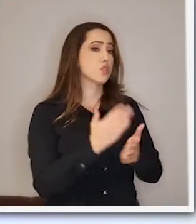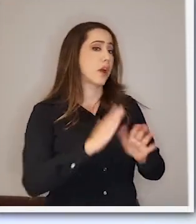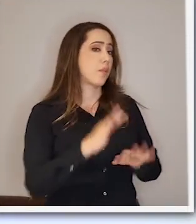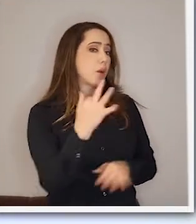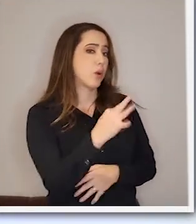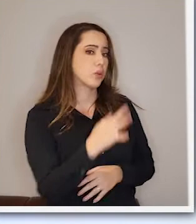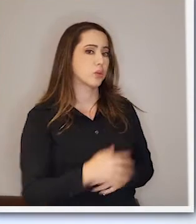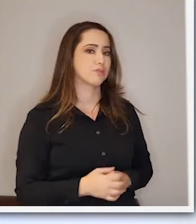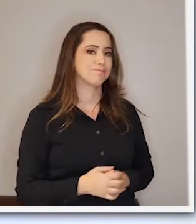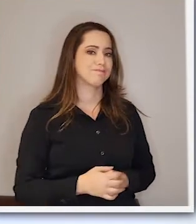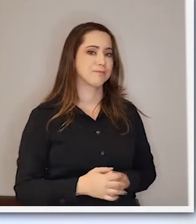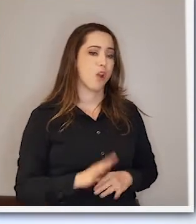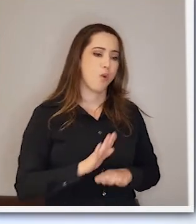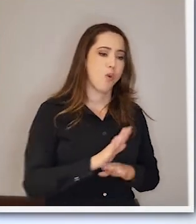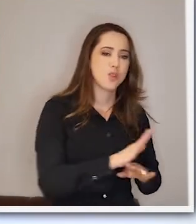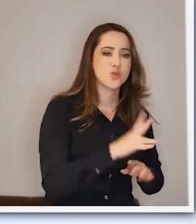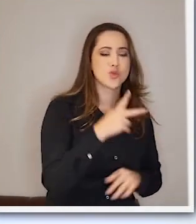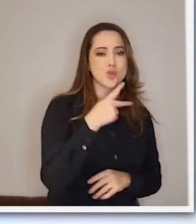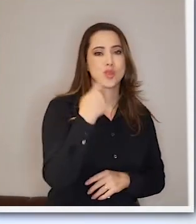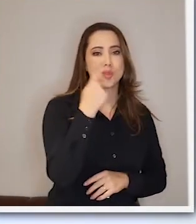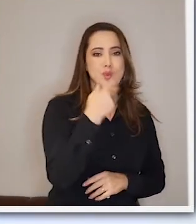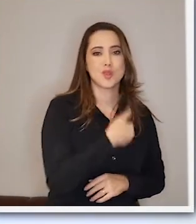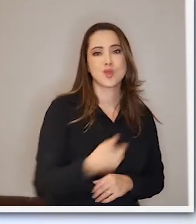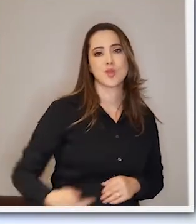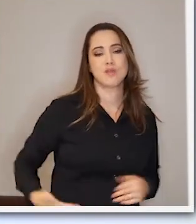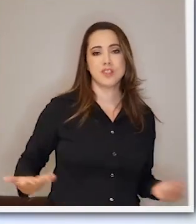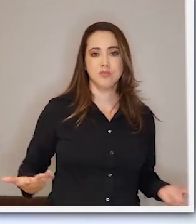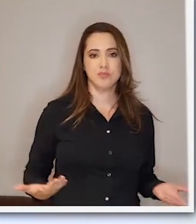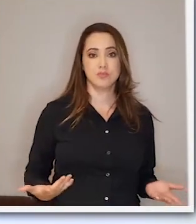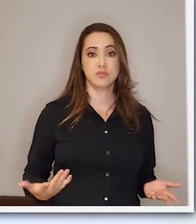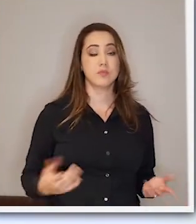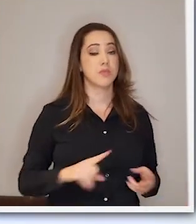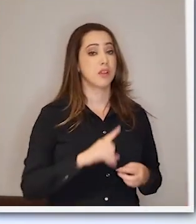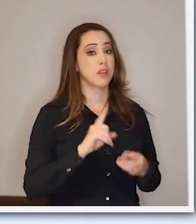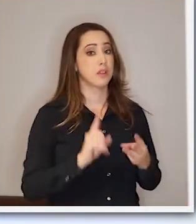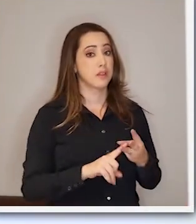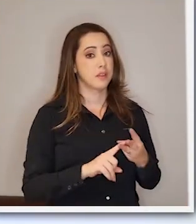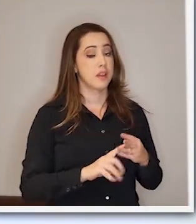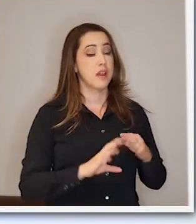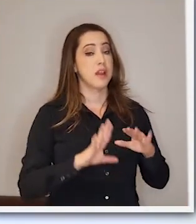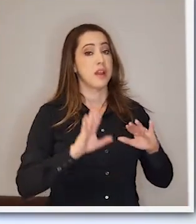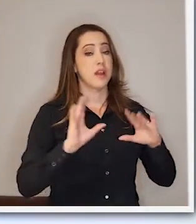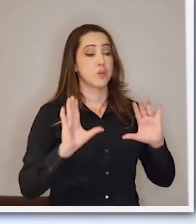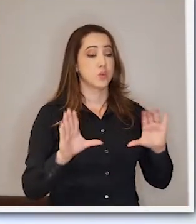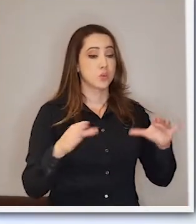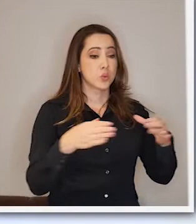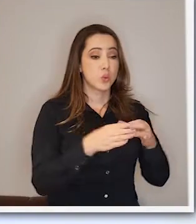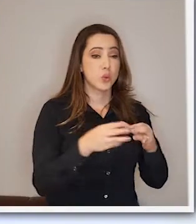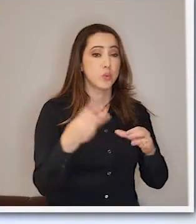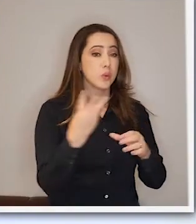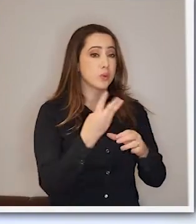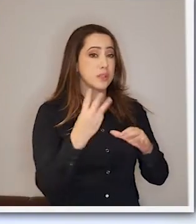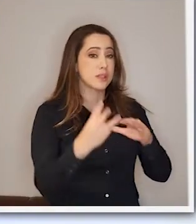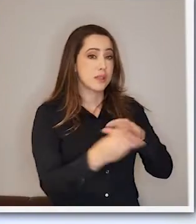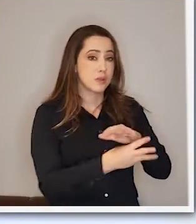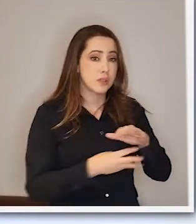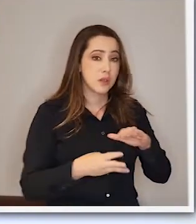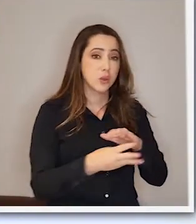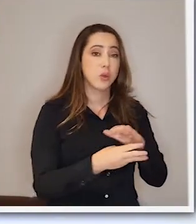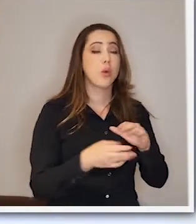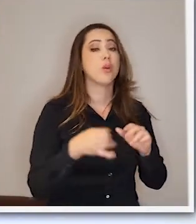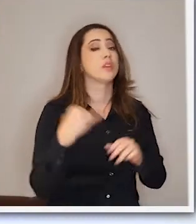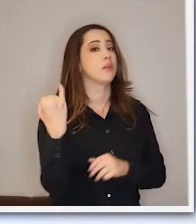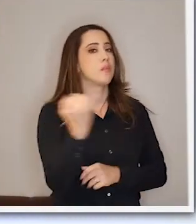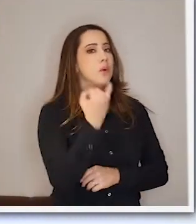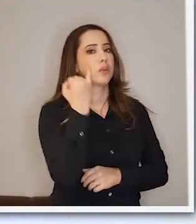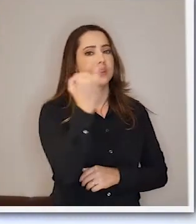nós sanamos isso? Através de políticas públicas. Que eu aí entro com o terceiro eixo. As entidades do terceiro setor, elas têm um